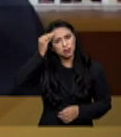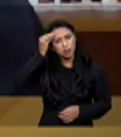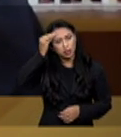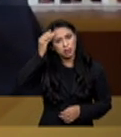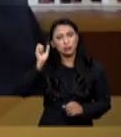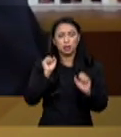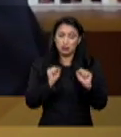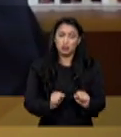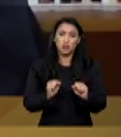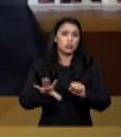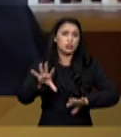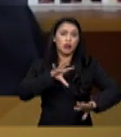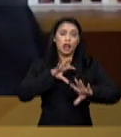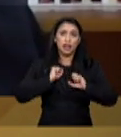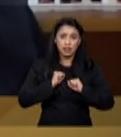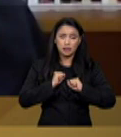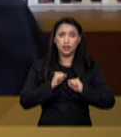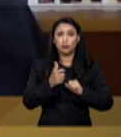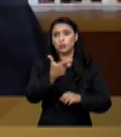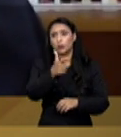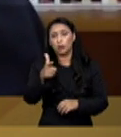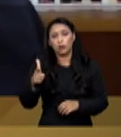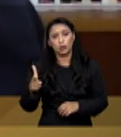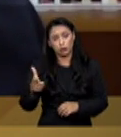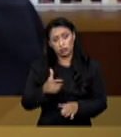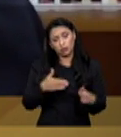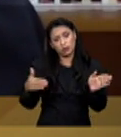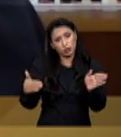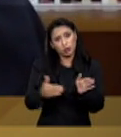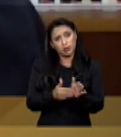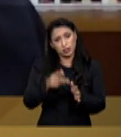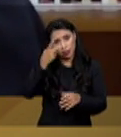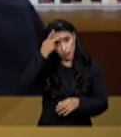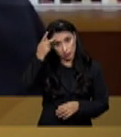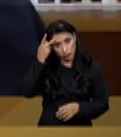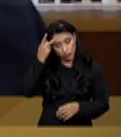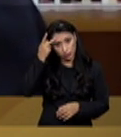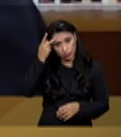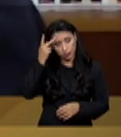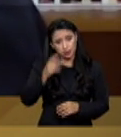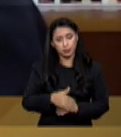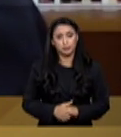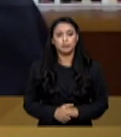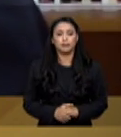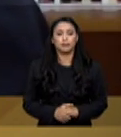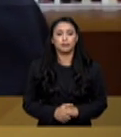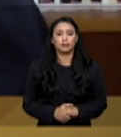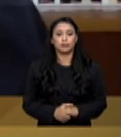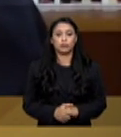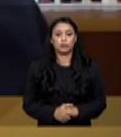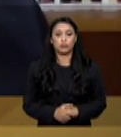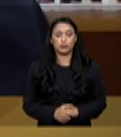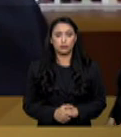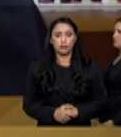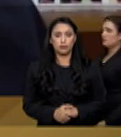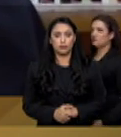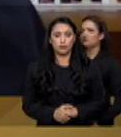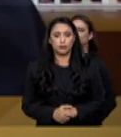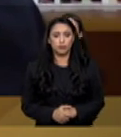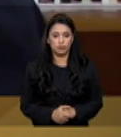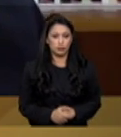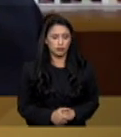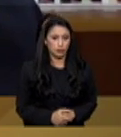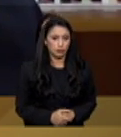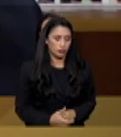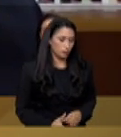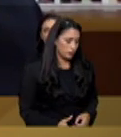ser aceitos por todas as pessoas. Cumpre registrar que esse papel contramajoritário